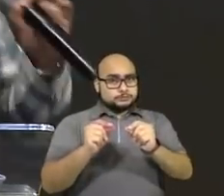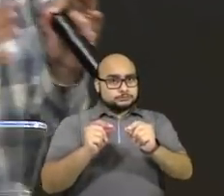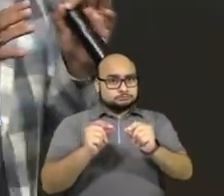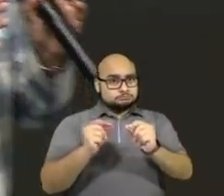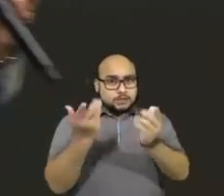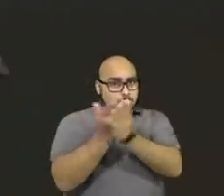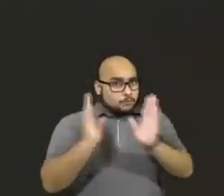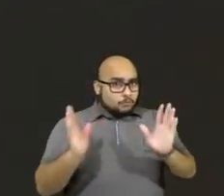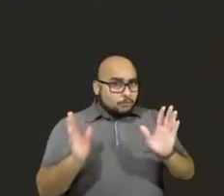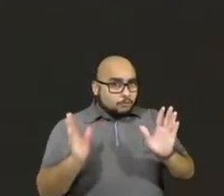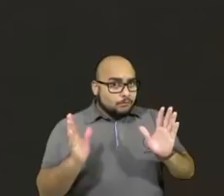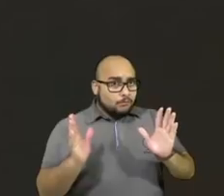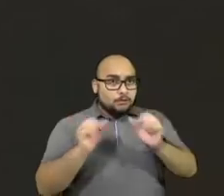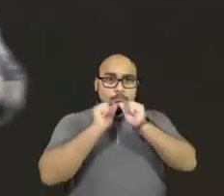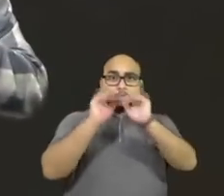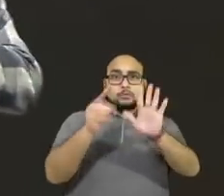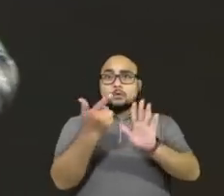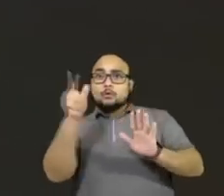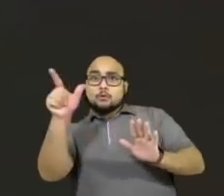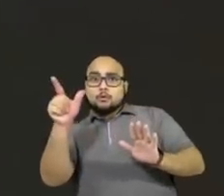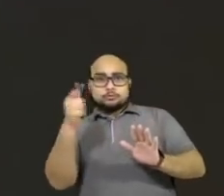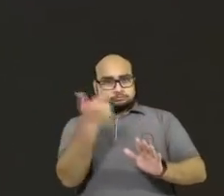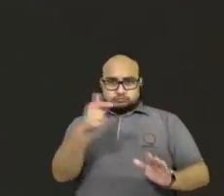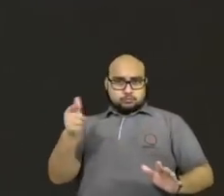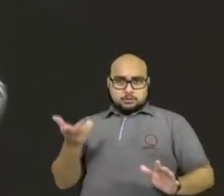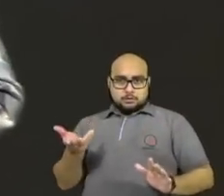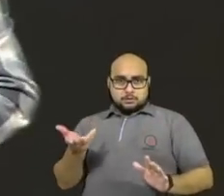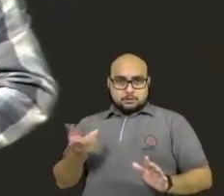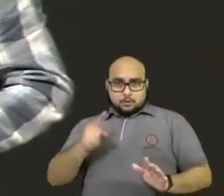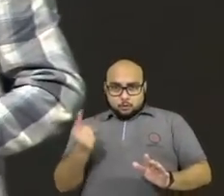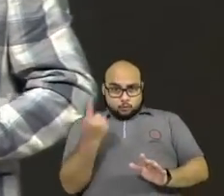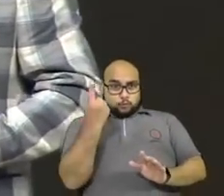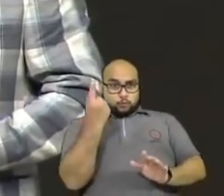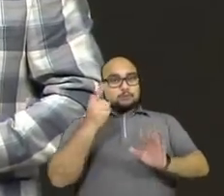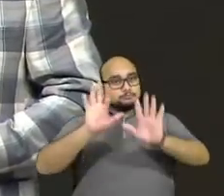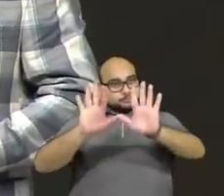essa bênção é tudo que Deus tem para você? Vamos para Josué.